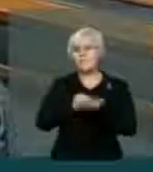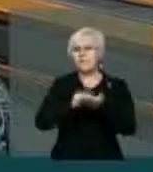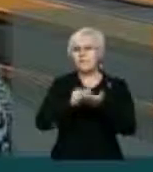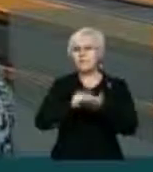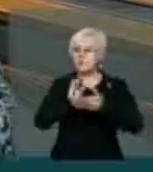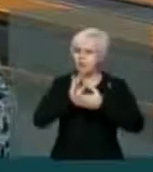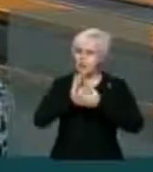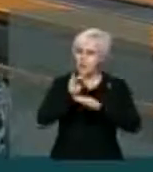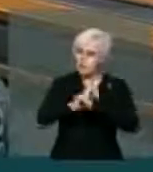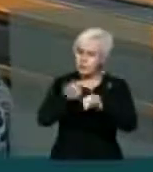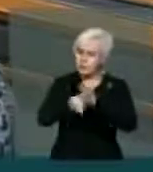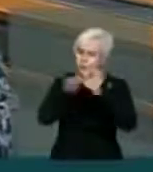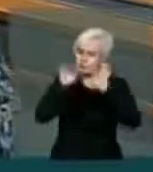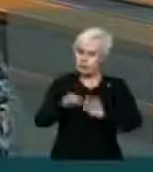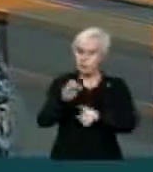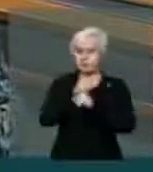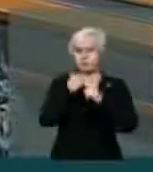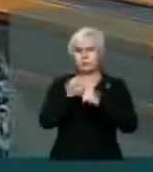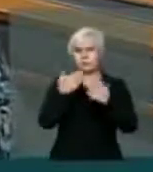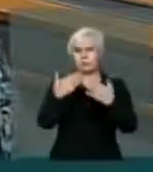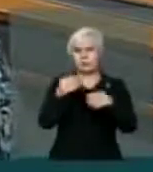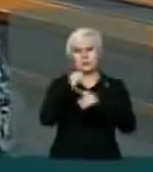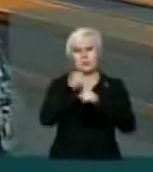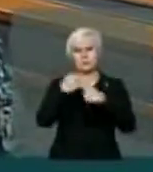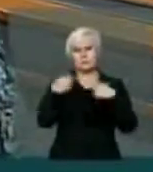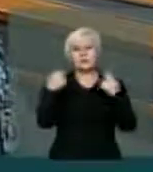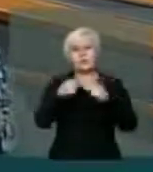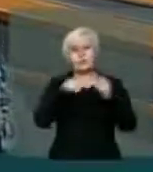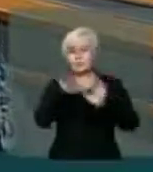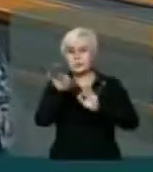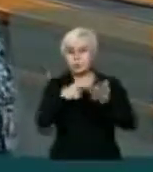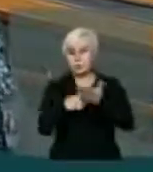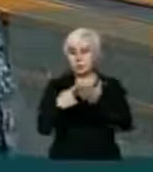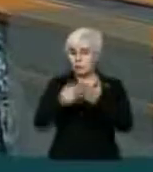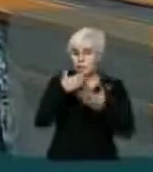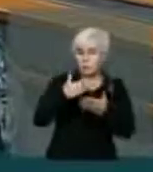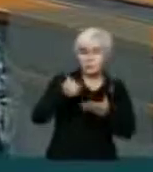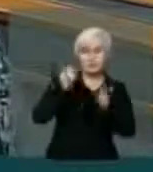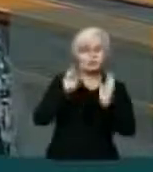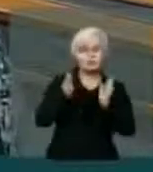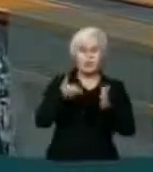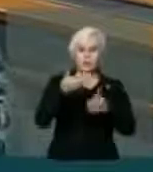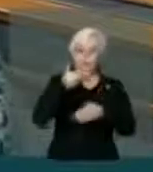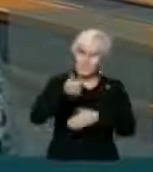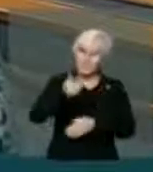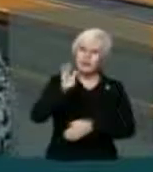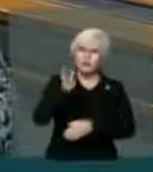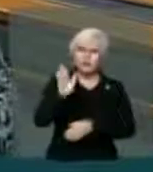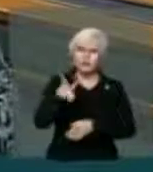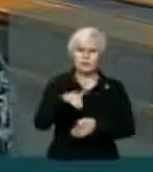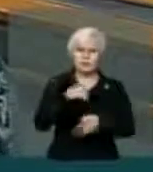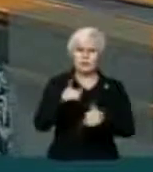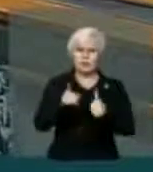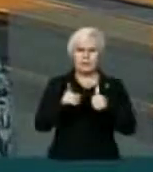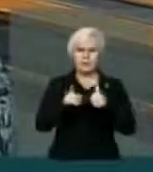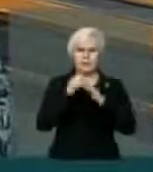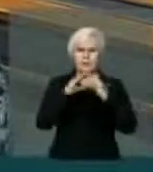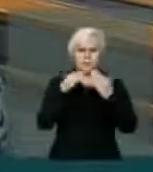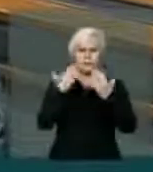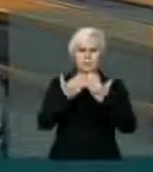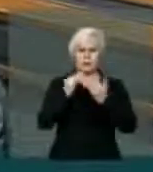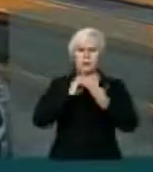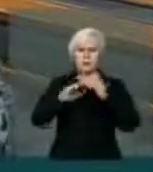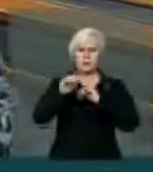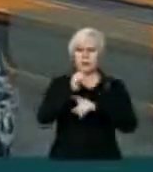Executivo, né? E a sociedade precisa estar mais organizada, e já avançou muito. A primeira Conferência de Comunicação Social, e